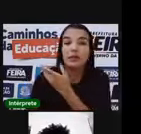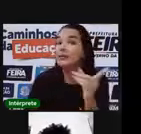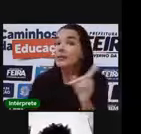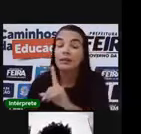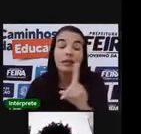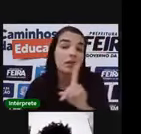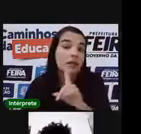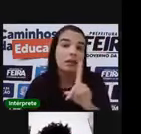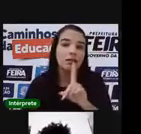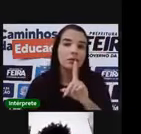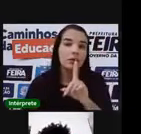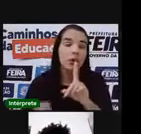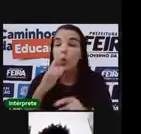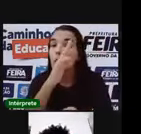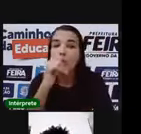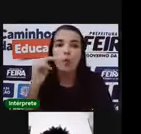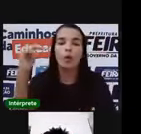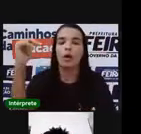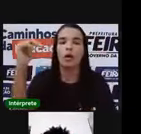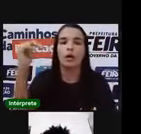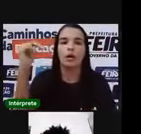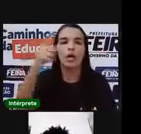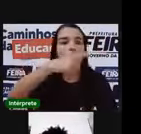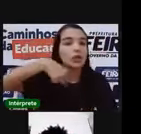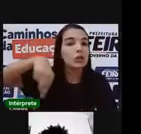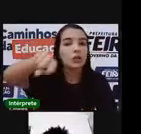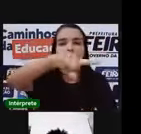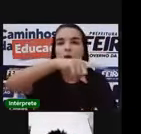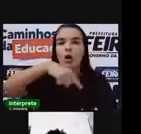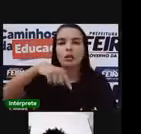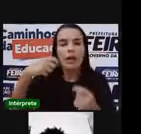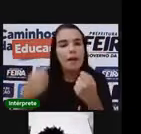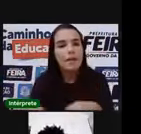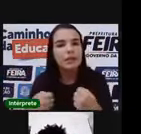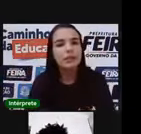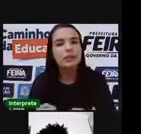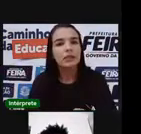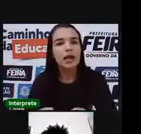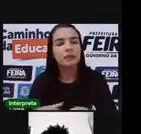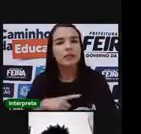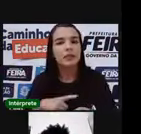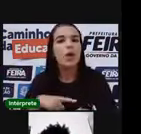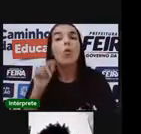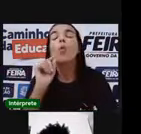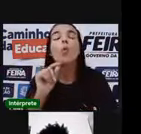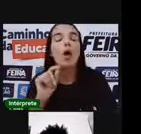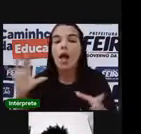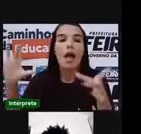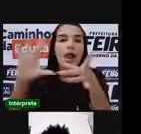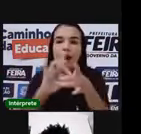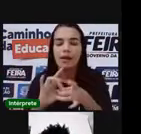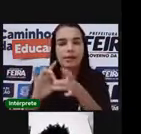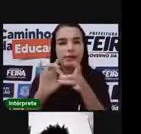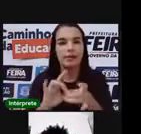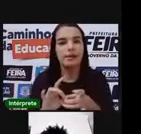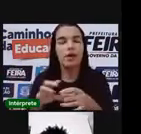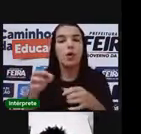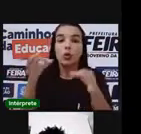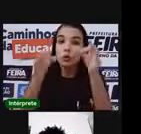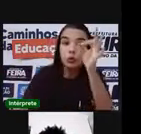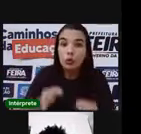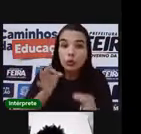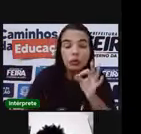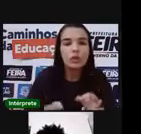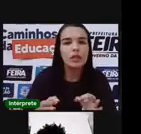E nem por nós. A nossa relação com essa pessoa deve ser de justiça, de respeito, de coerência,